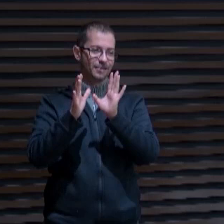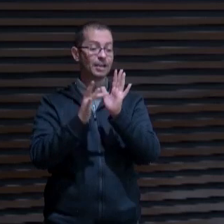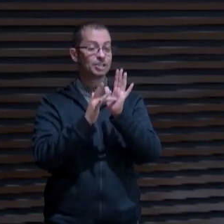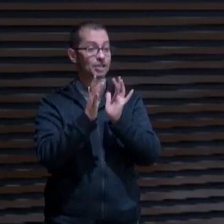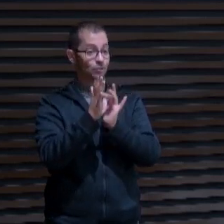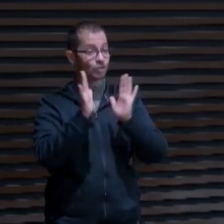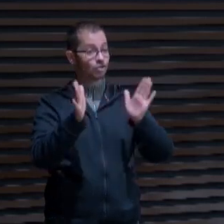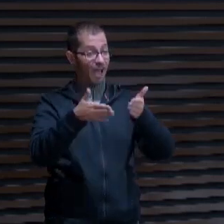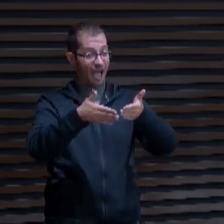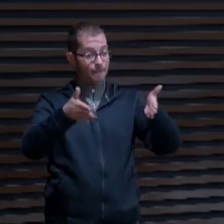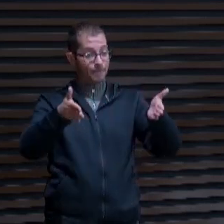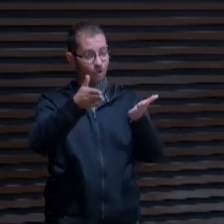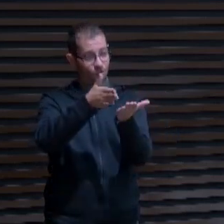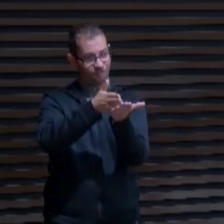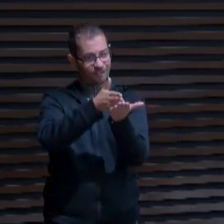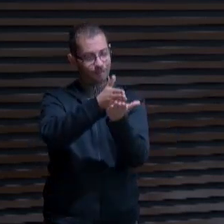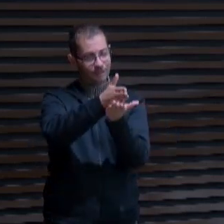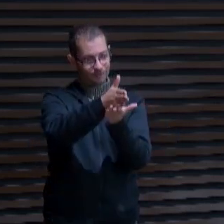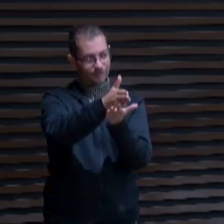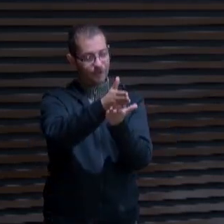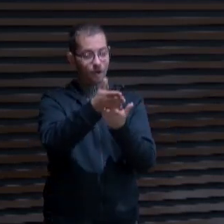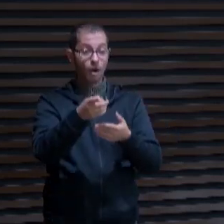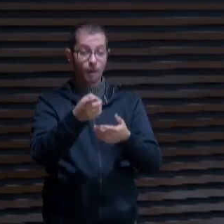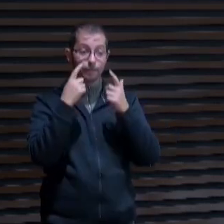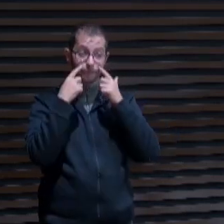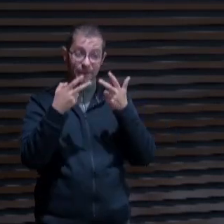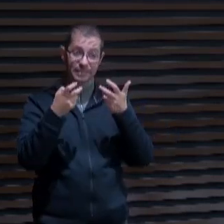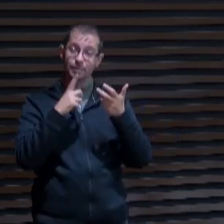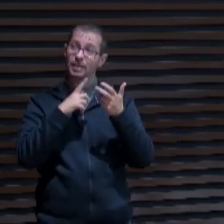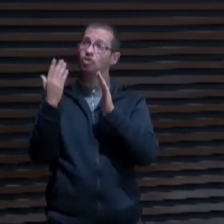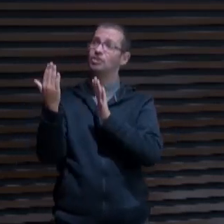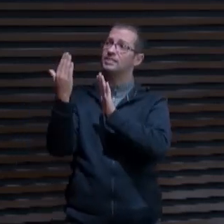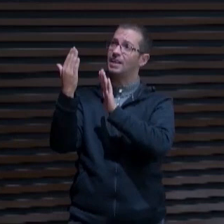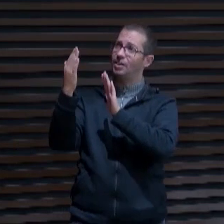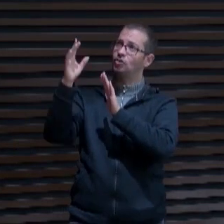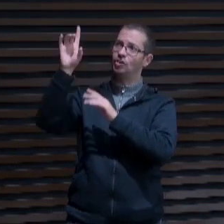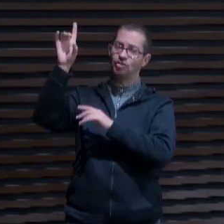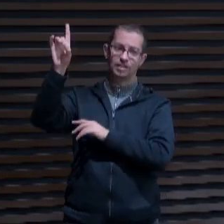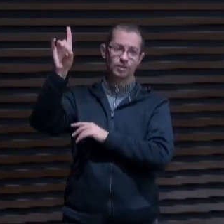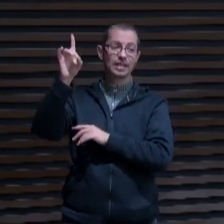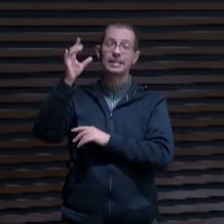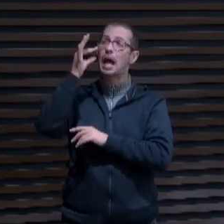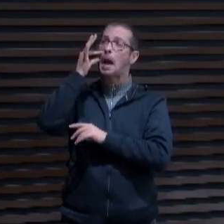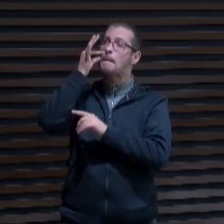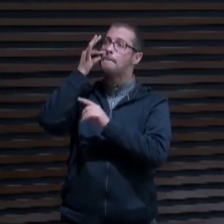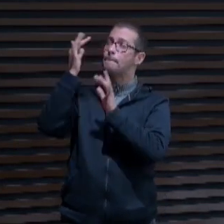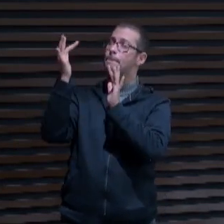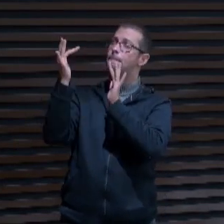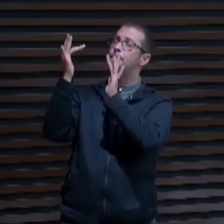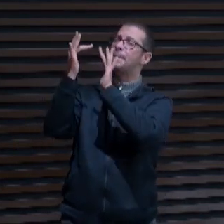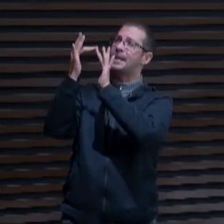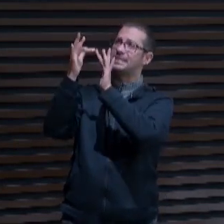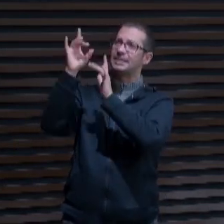Veja que ministrar diante do Senhor, assim como também entrar na presença de um rei, nós